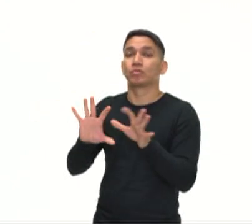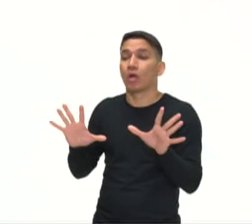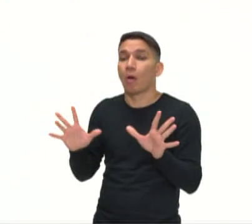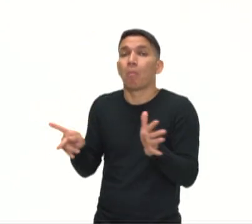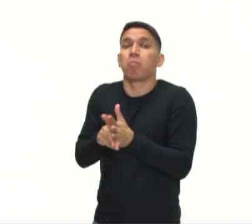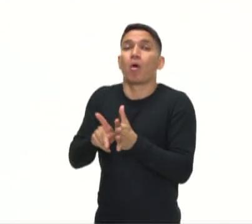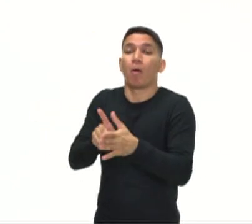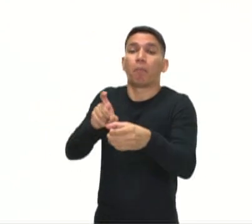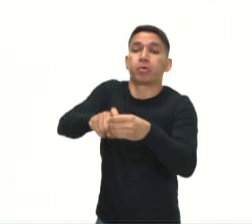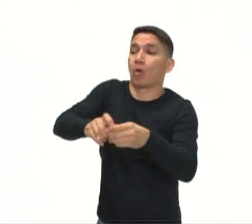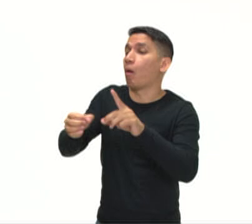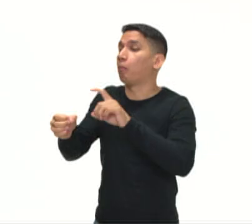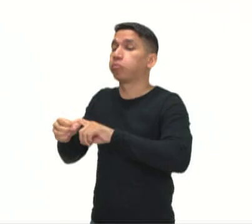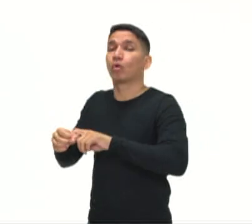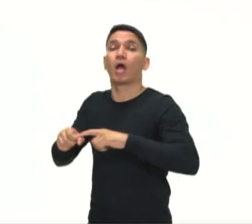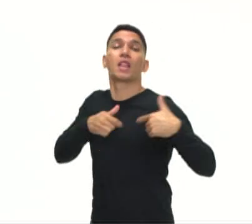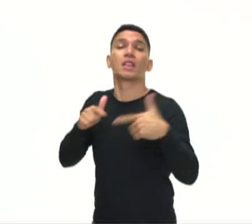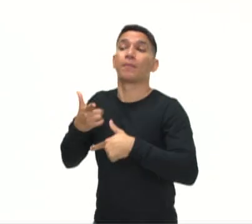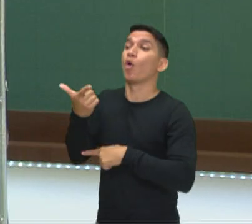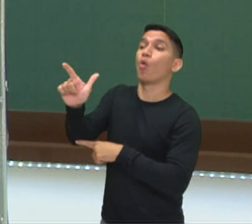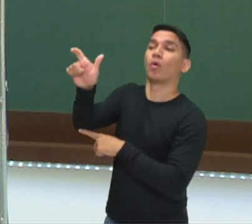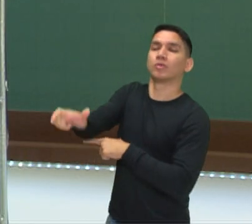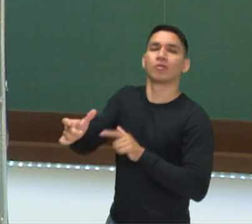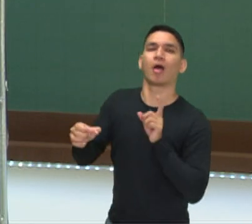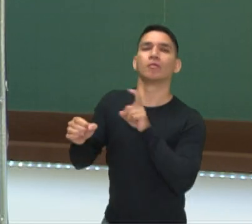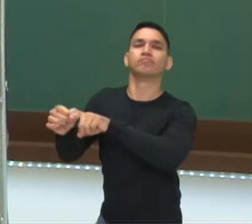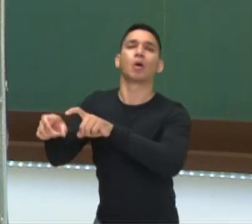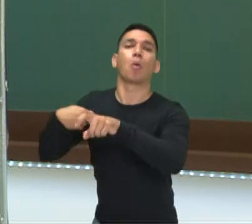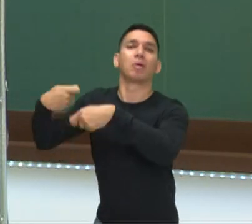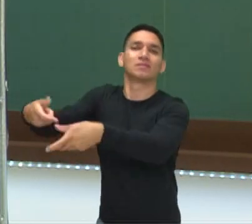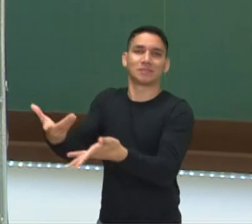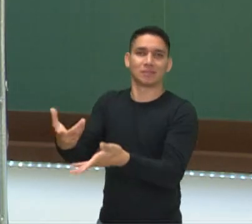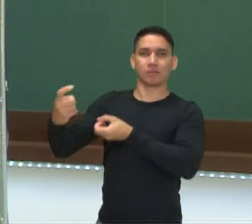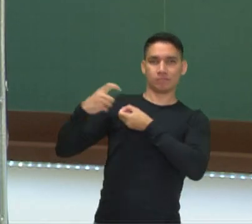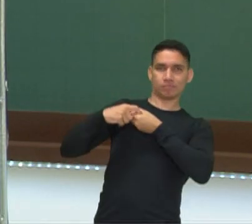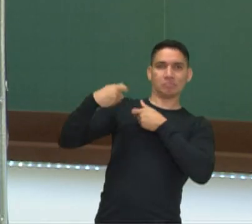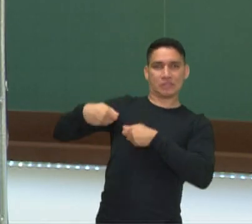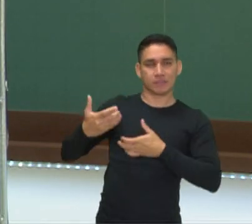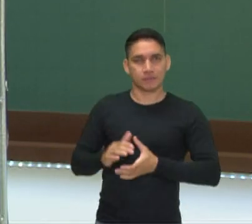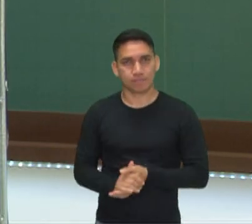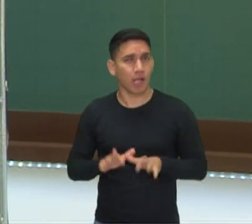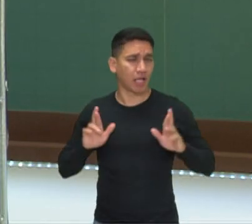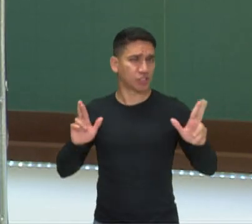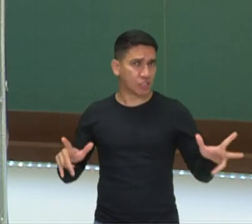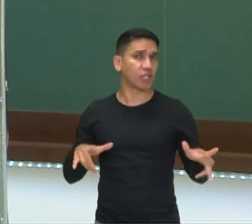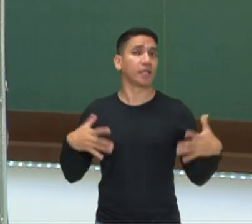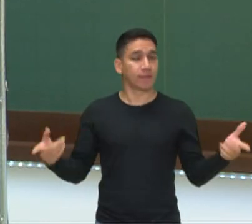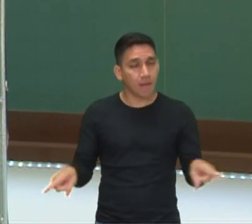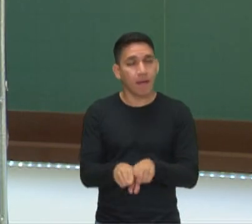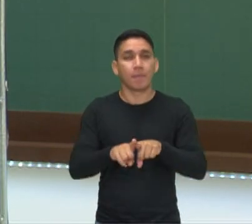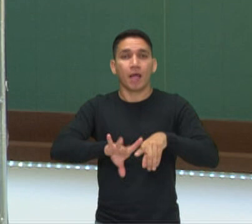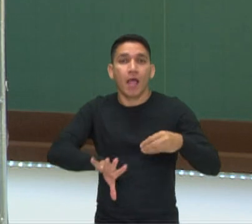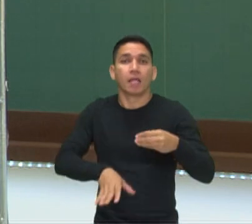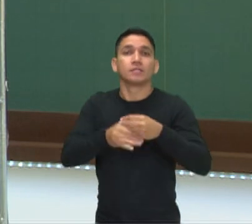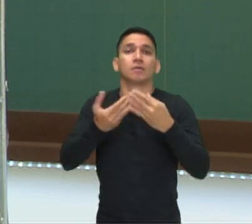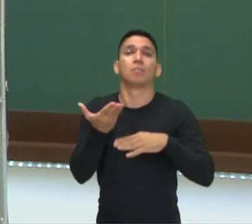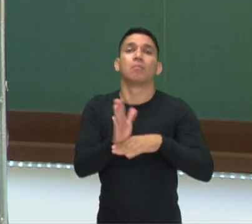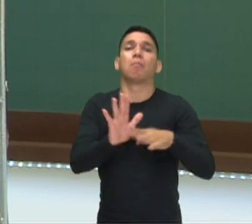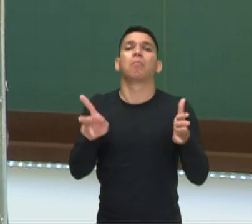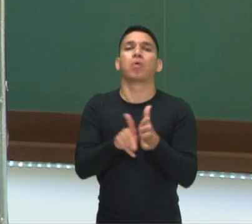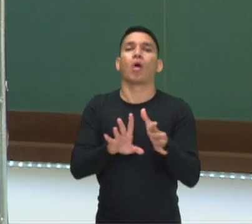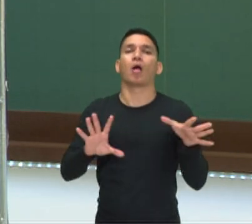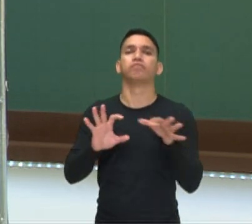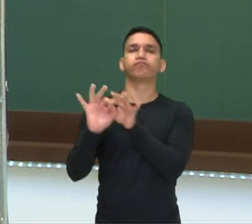da dependência do trabalho do outro. Então é isso, essas são as grandes diferenças e as grandes contribuições da